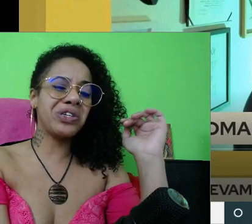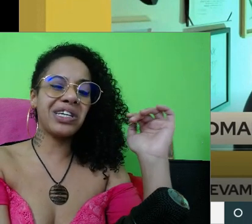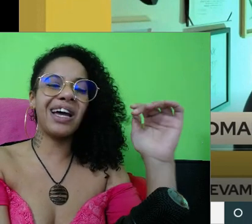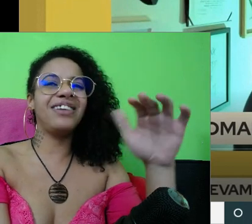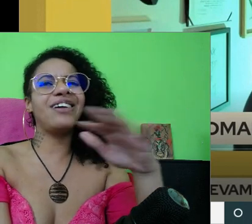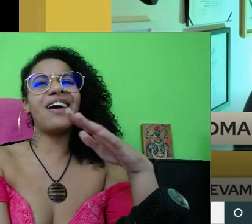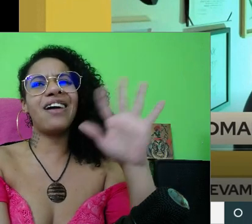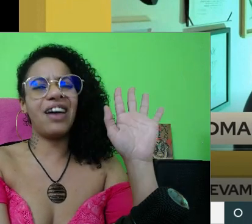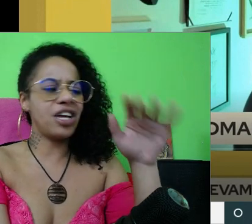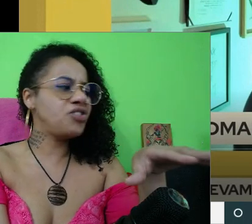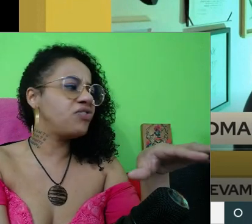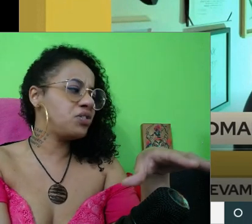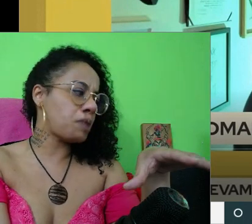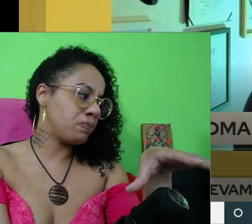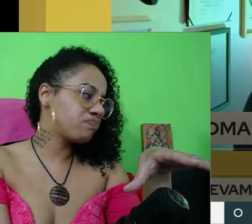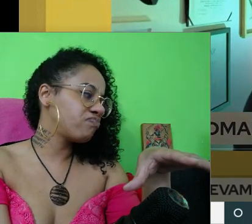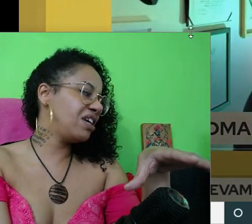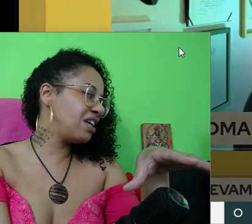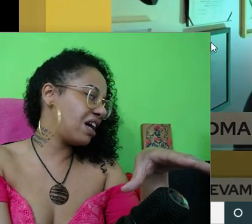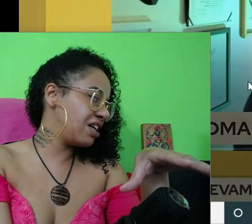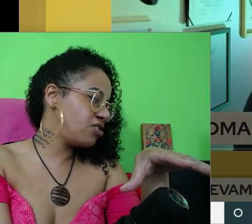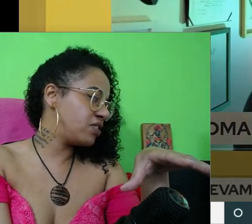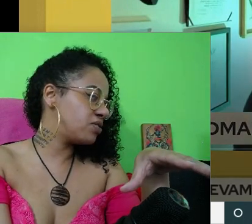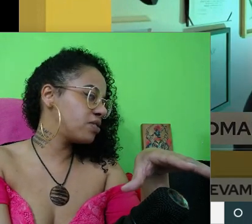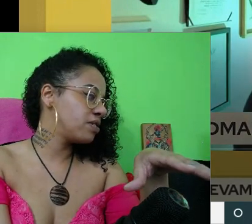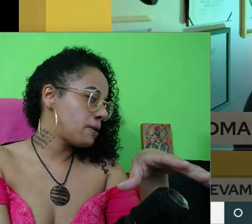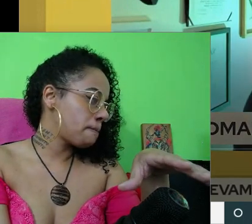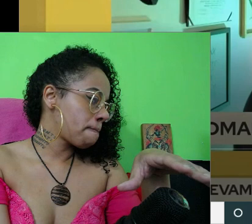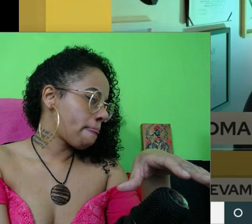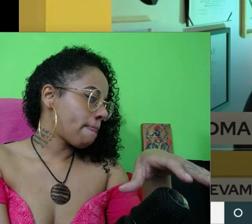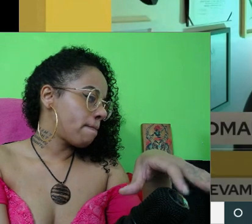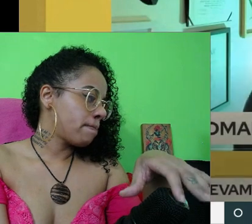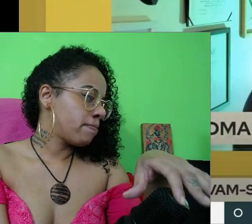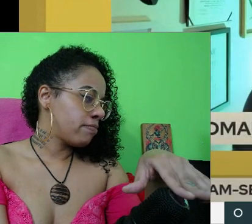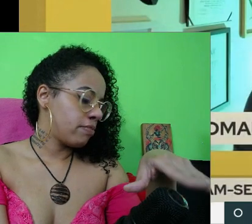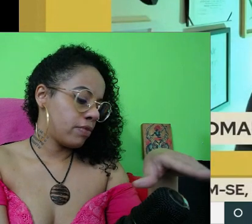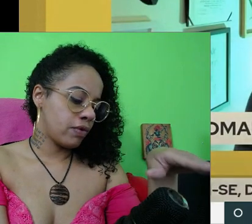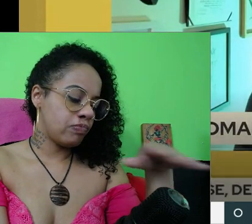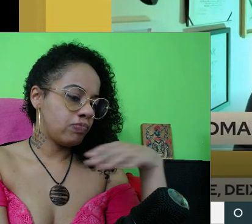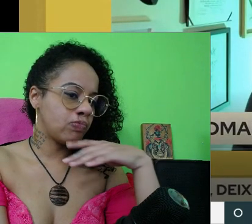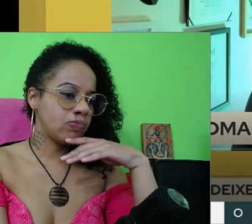tem um monte de coisa que aí é difícil mesmo e aí é difícil